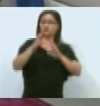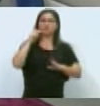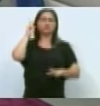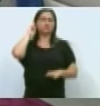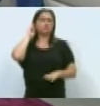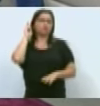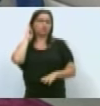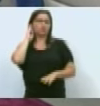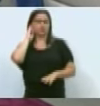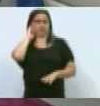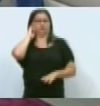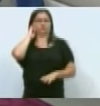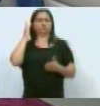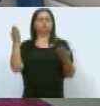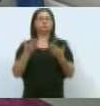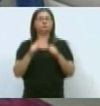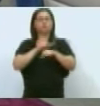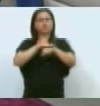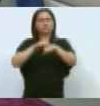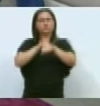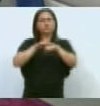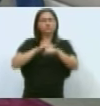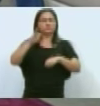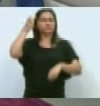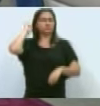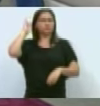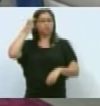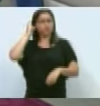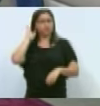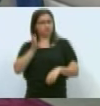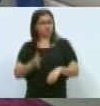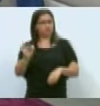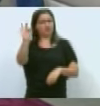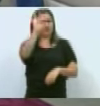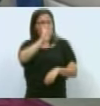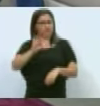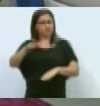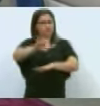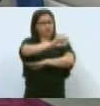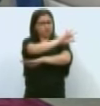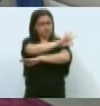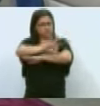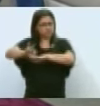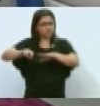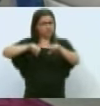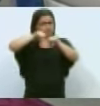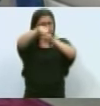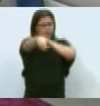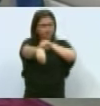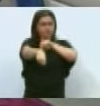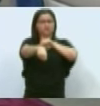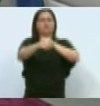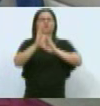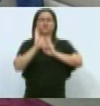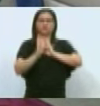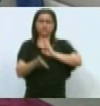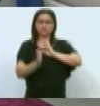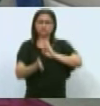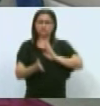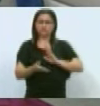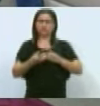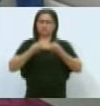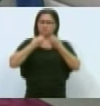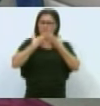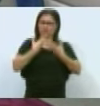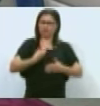estava conversando aqui junto com a Manuela, que já se formou, que estudou e que, graças a Deus, né, lindíssima, formada e